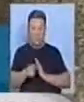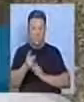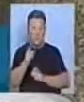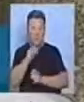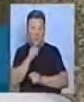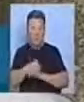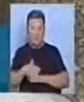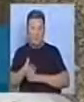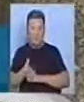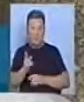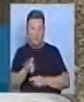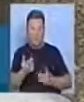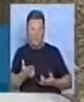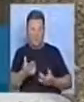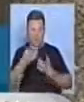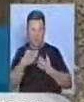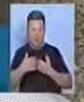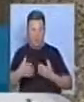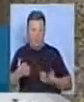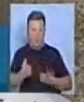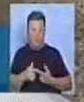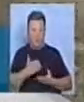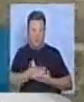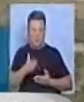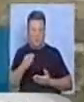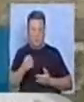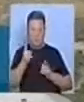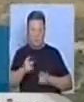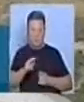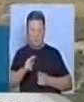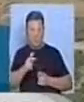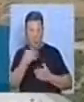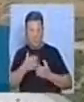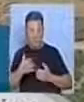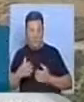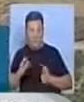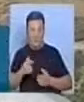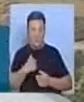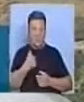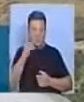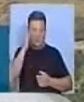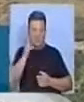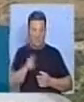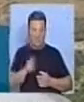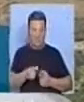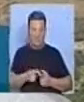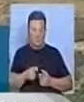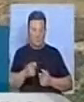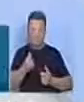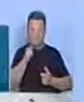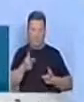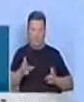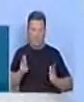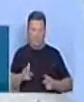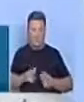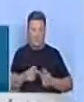ainda se pode fazer? Agora é complicado. A partir dos 40 começa a complicar. Mas eu acho que a disponibilidade